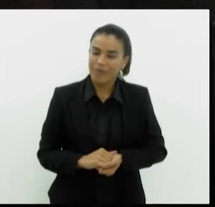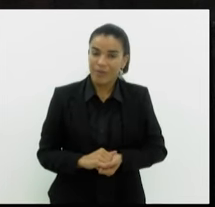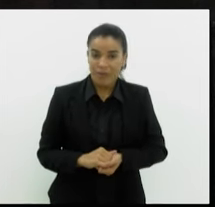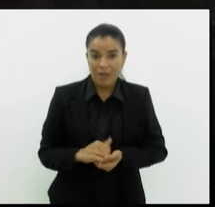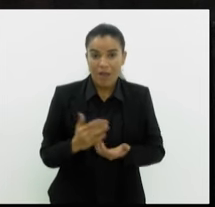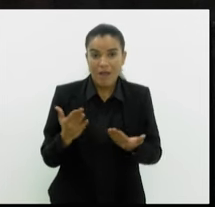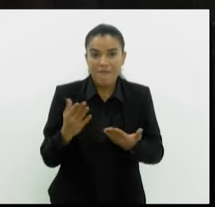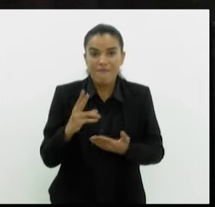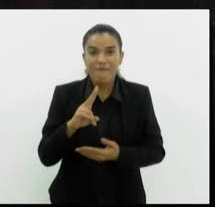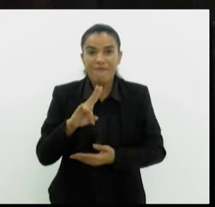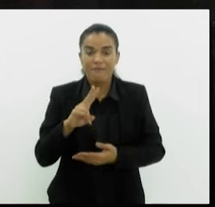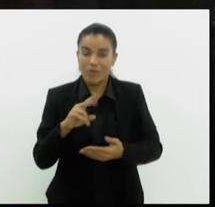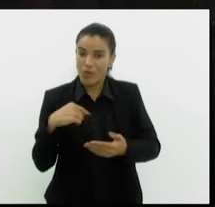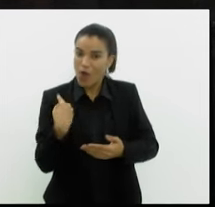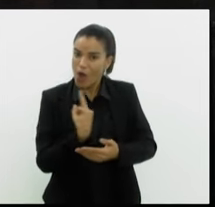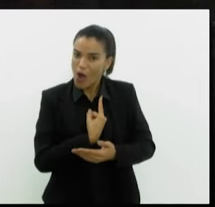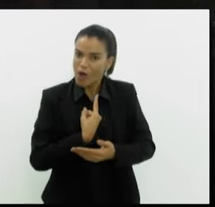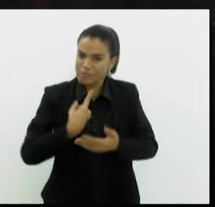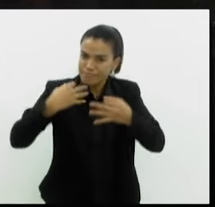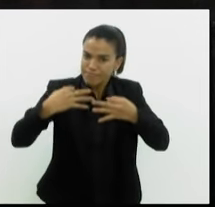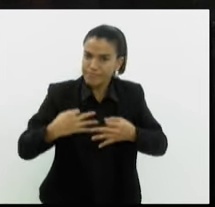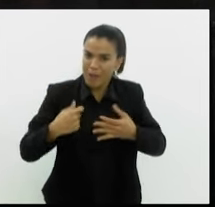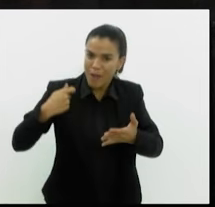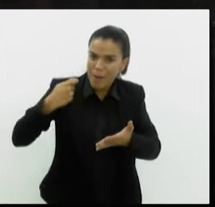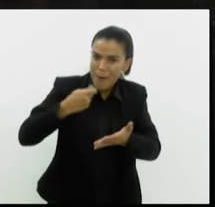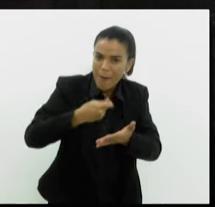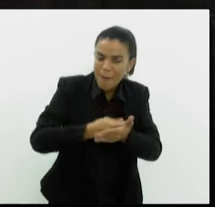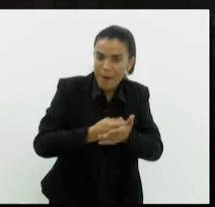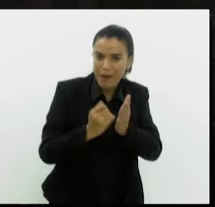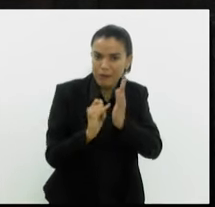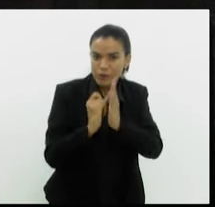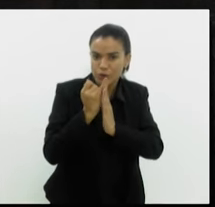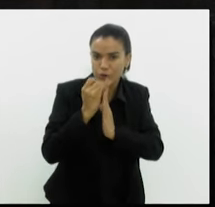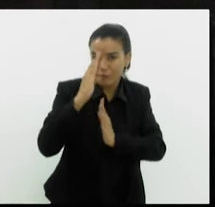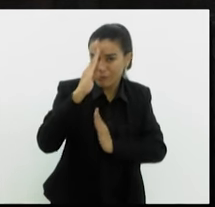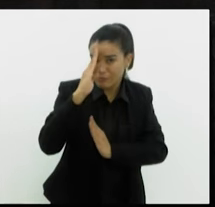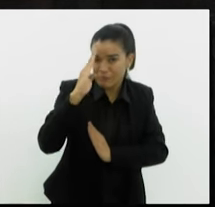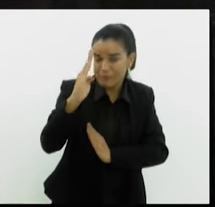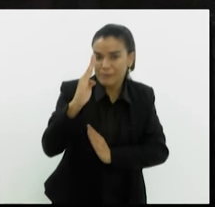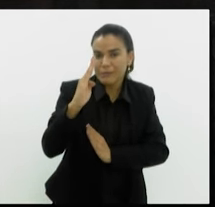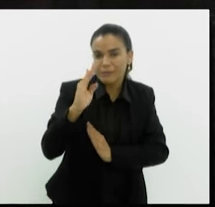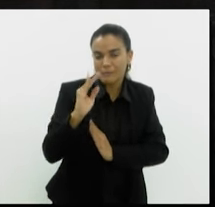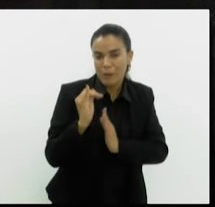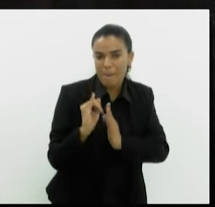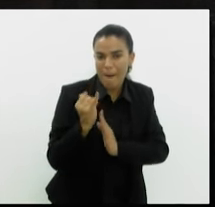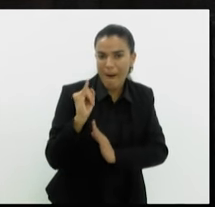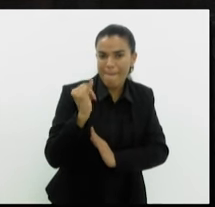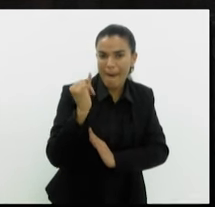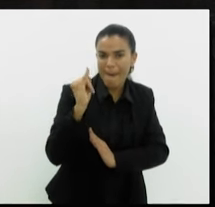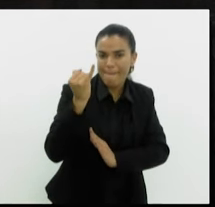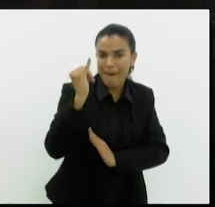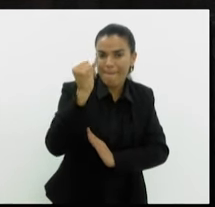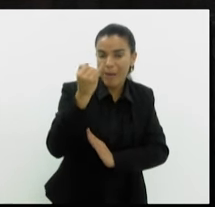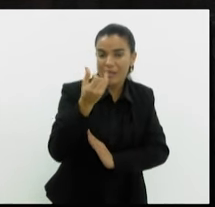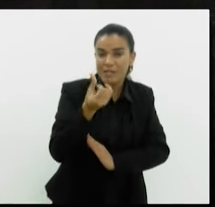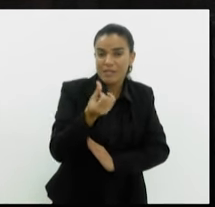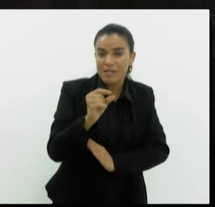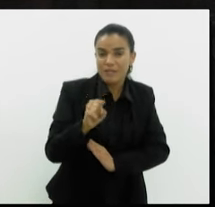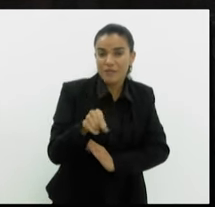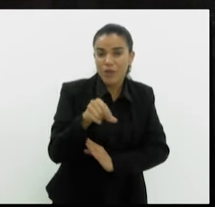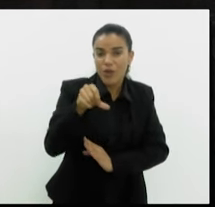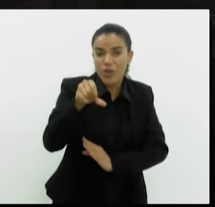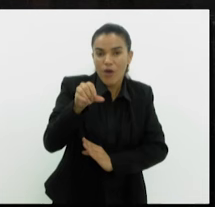nós iríamos pagar de principal e juros da dívida este ano e de 24, 6,9